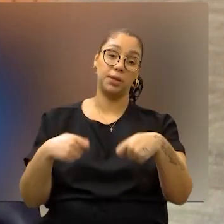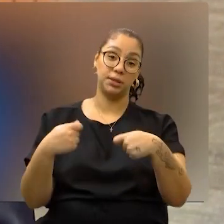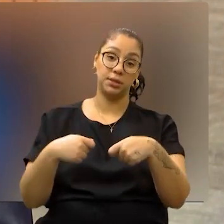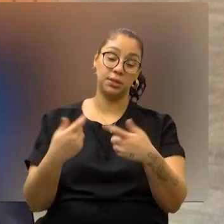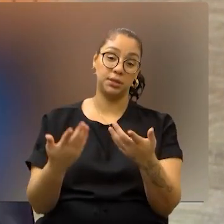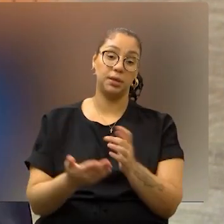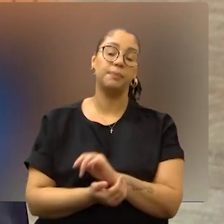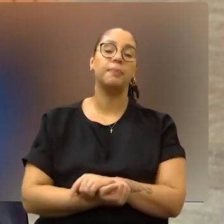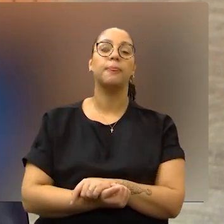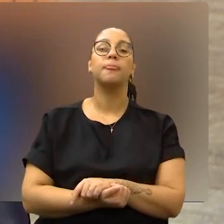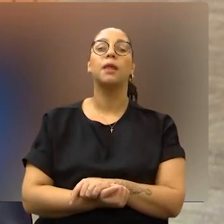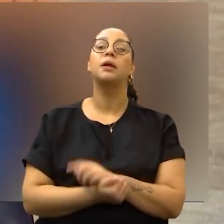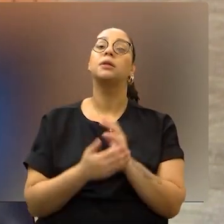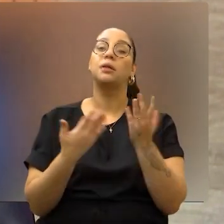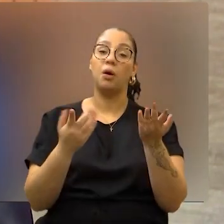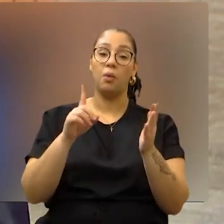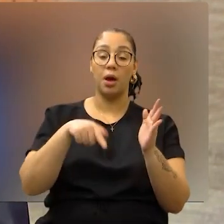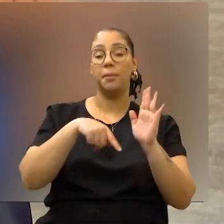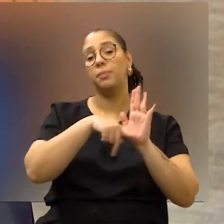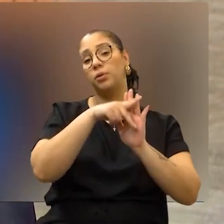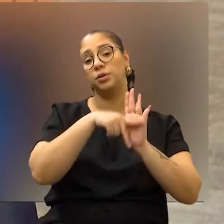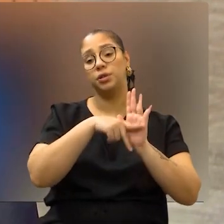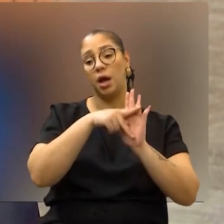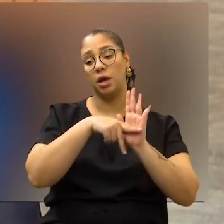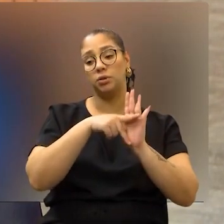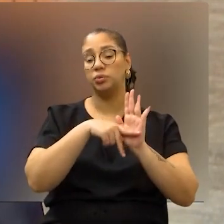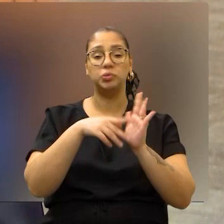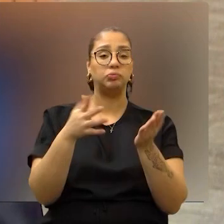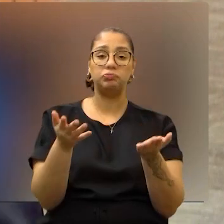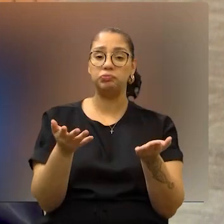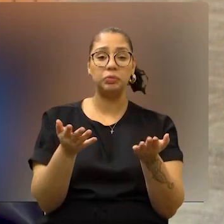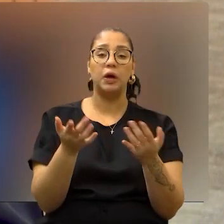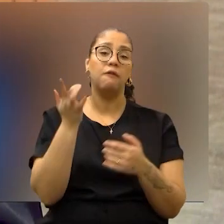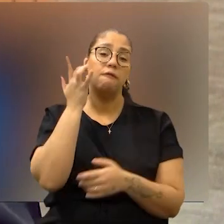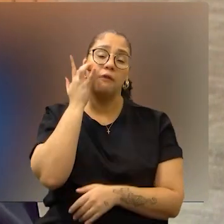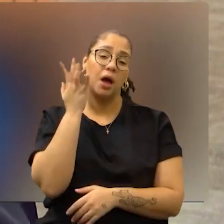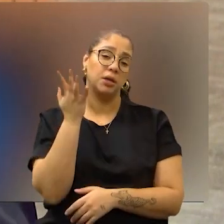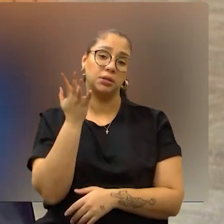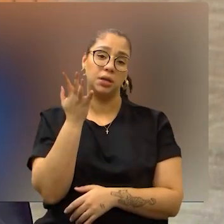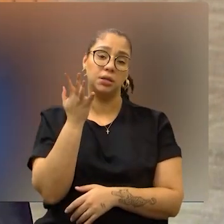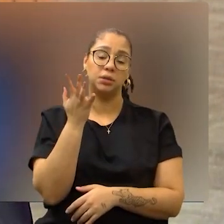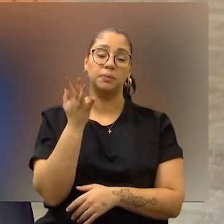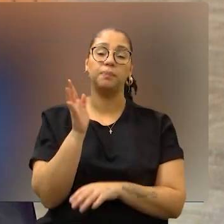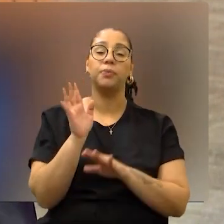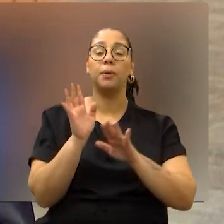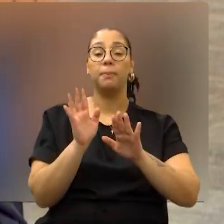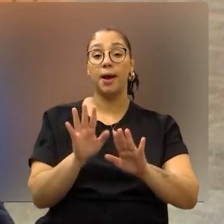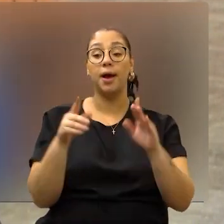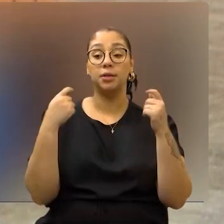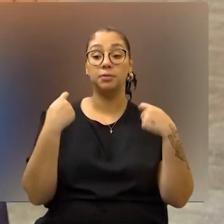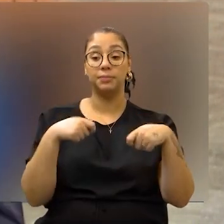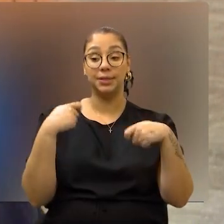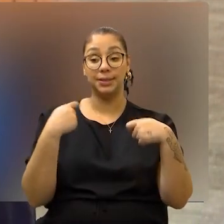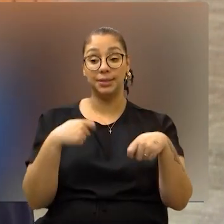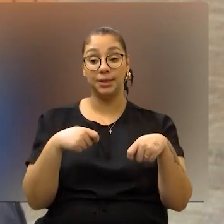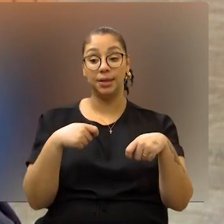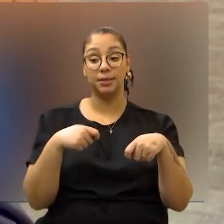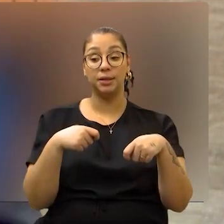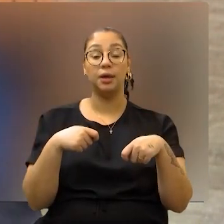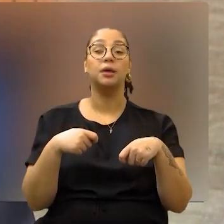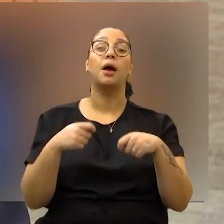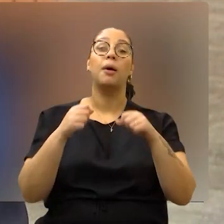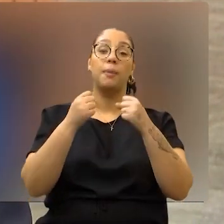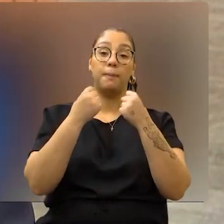Então, normalmente são projetos relativamente fáceis, mas tem que